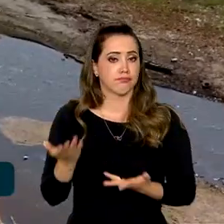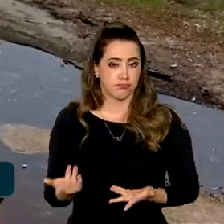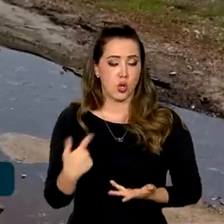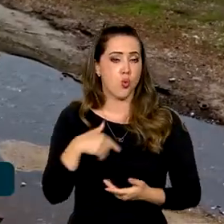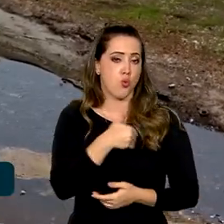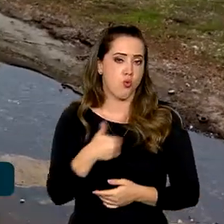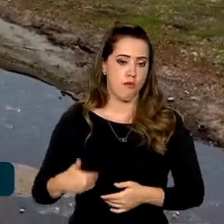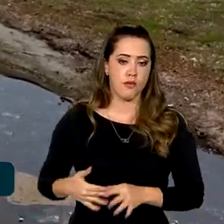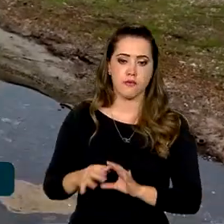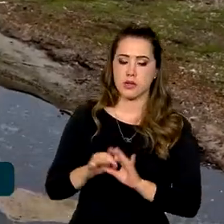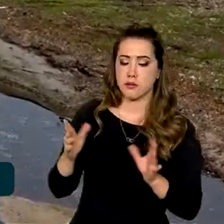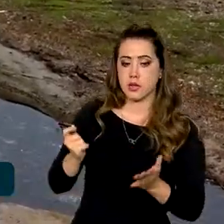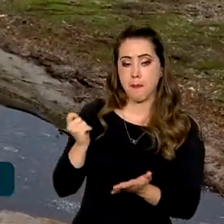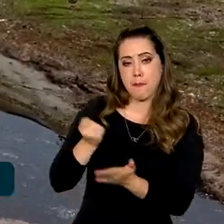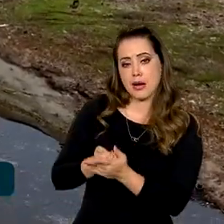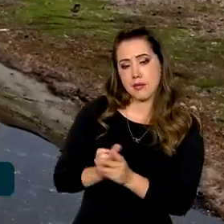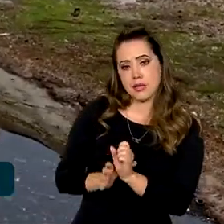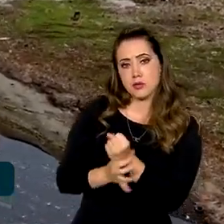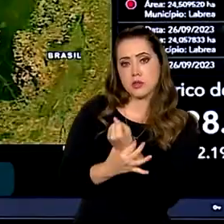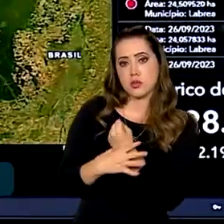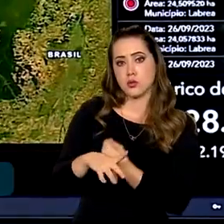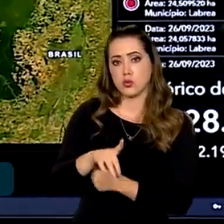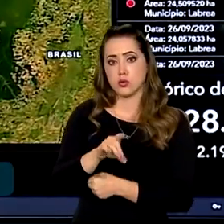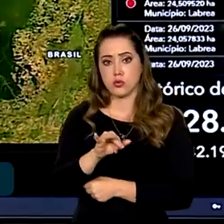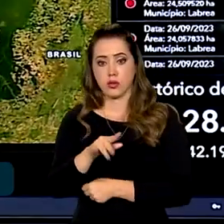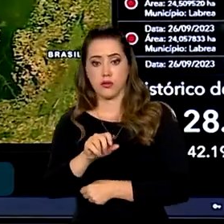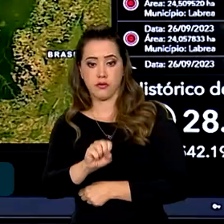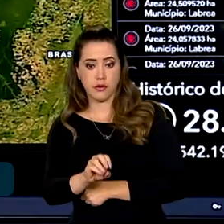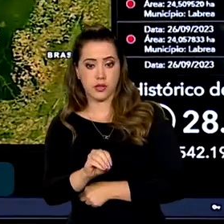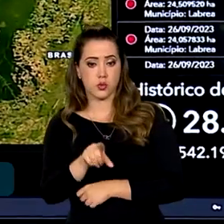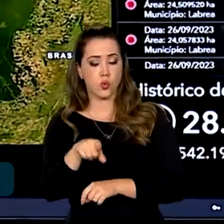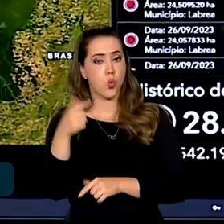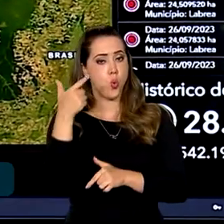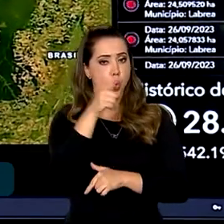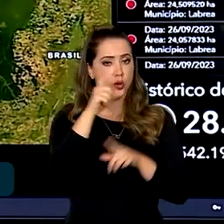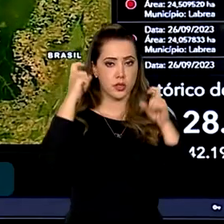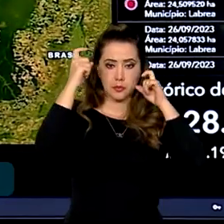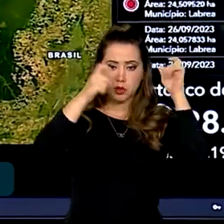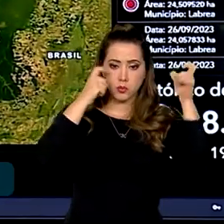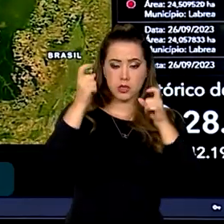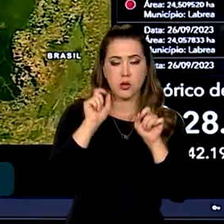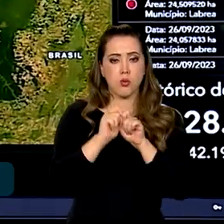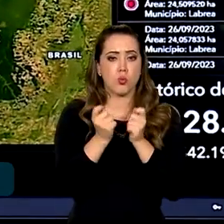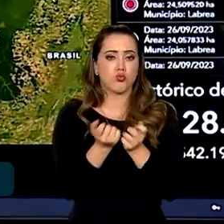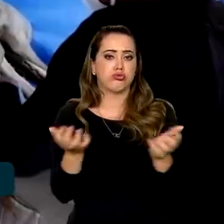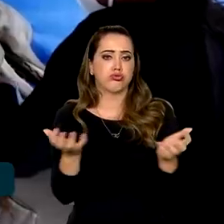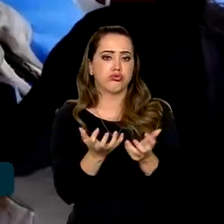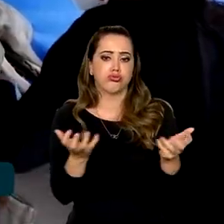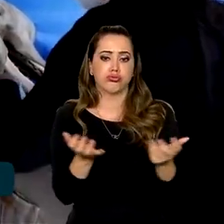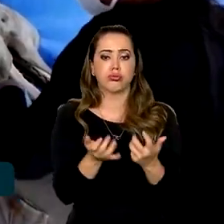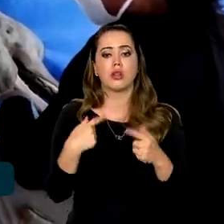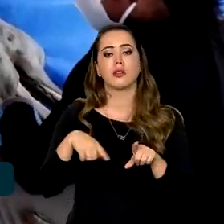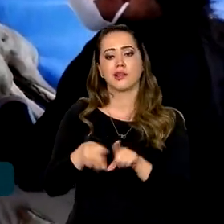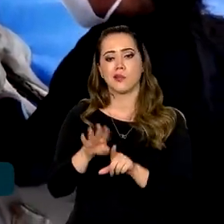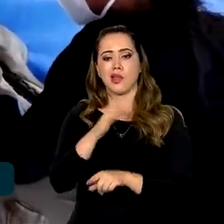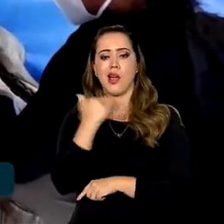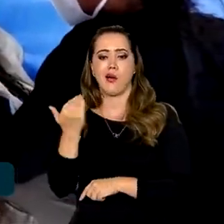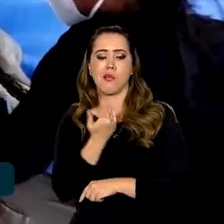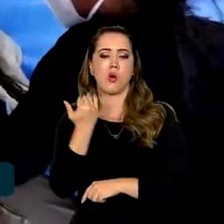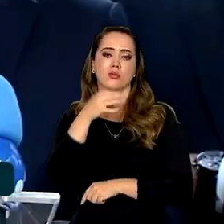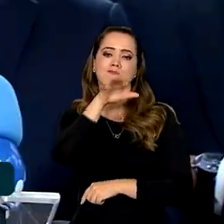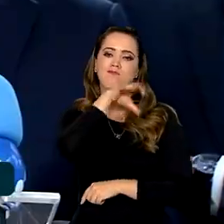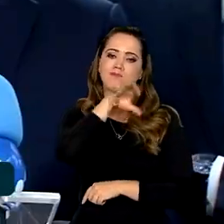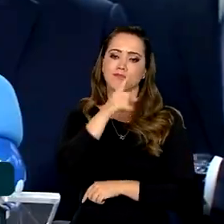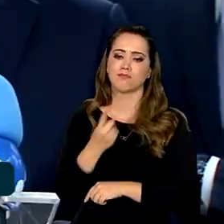pretende liberar parcelas do seguro defeso. Outra preocupação são os incêndios florestais e a morte de